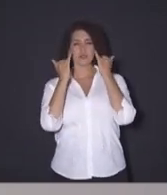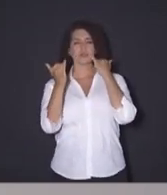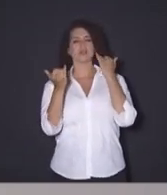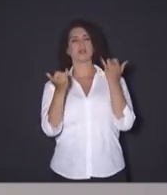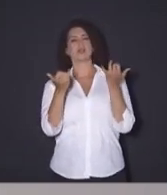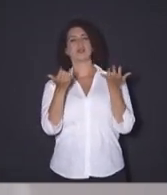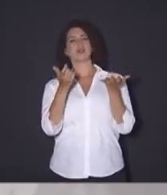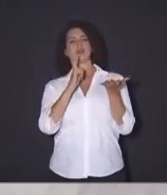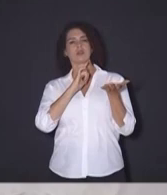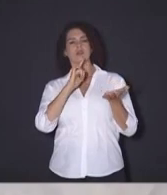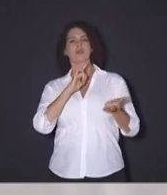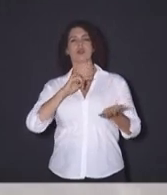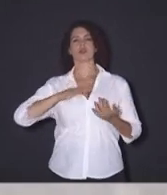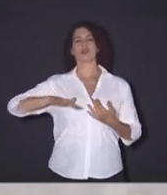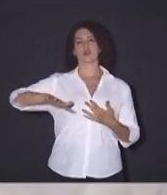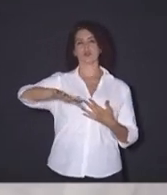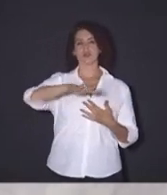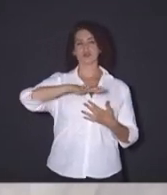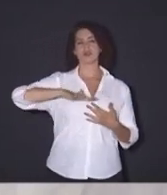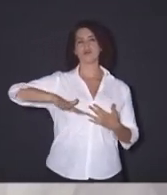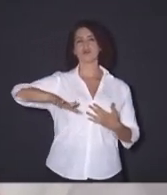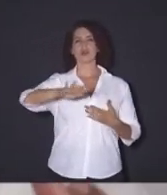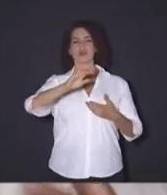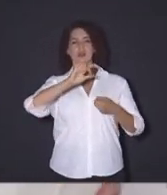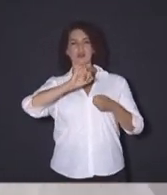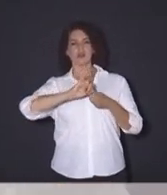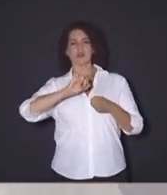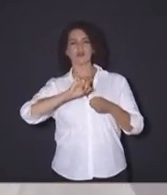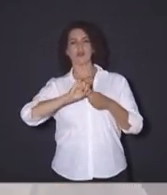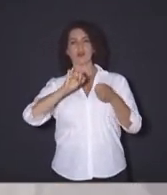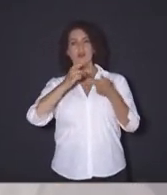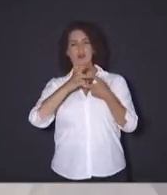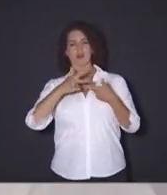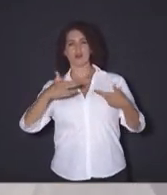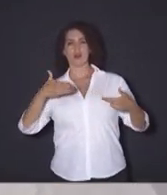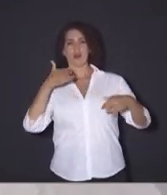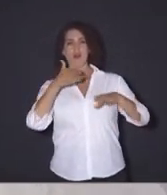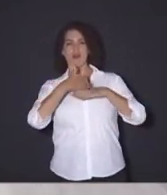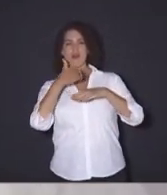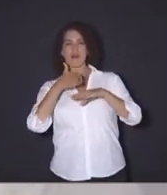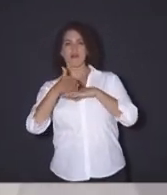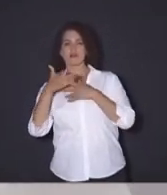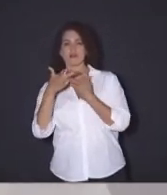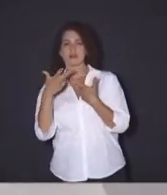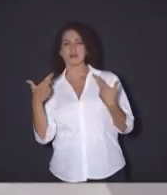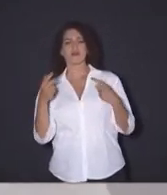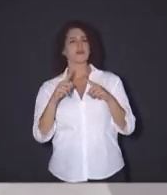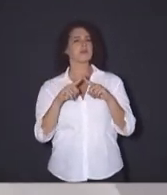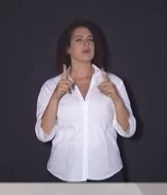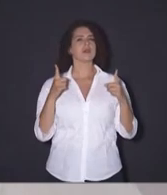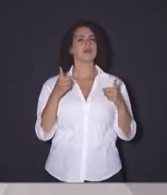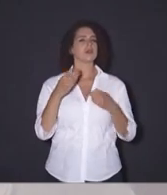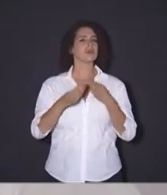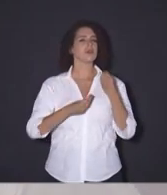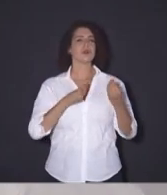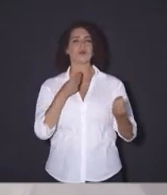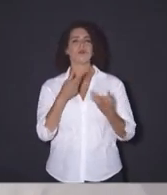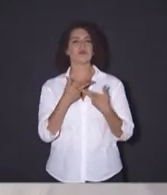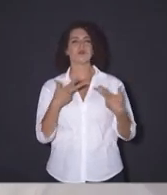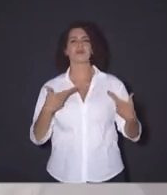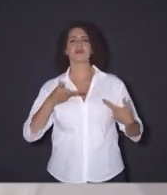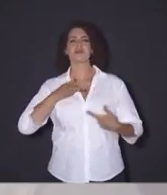tendo esses espaços sendo produzidos em luanda tendo acesso a essas situações mas como é que essas iniciativas se